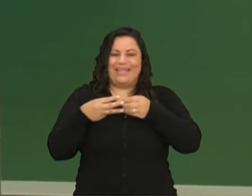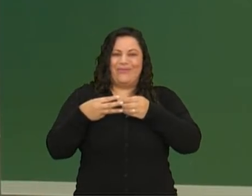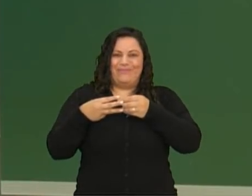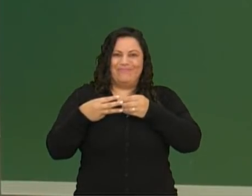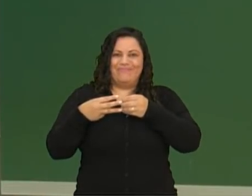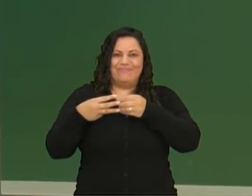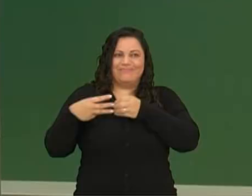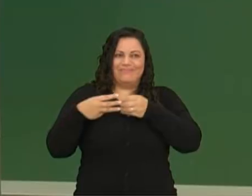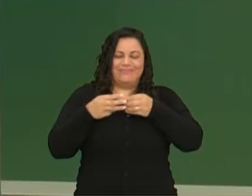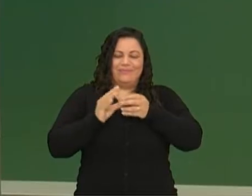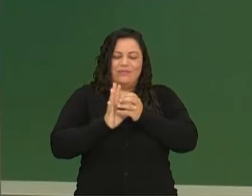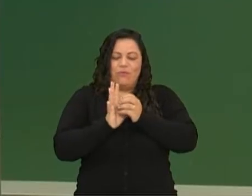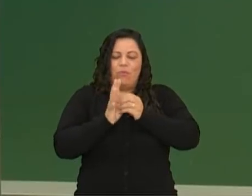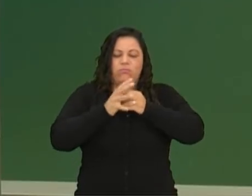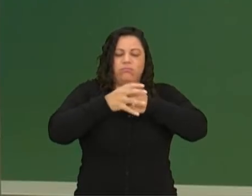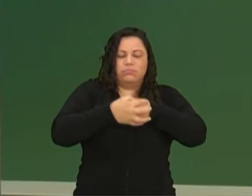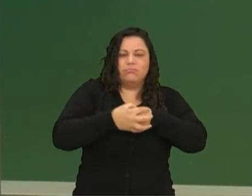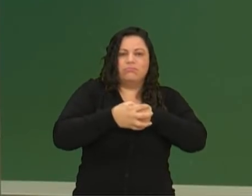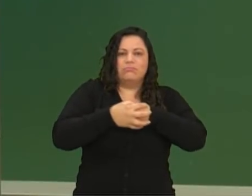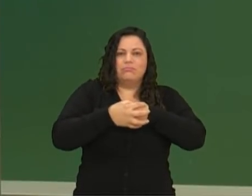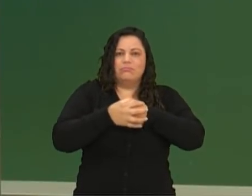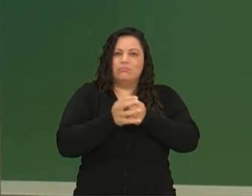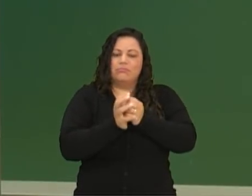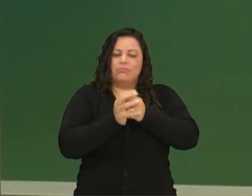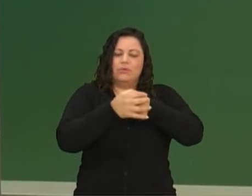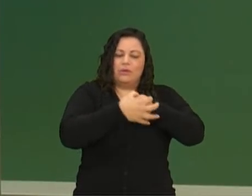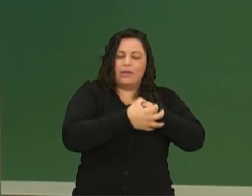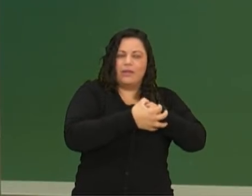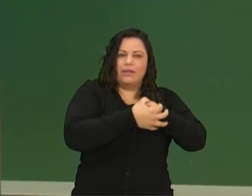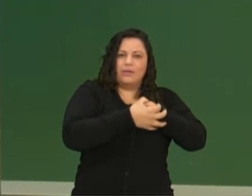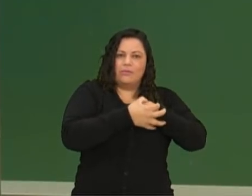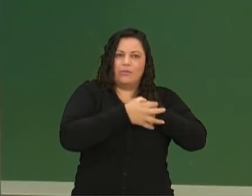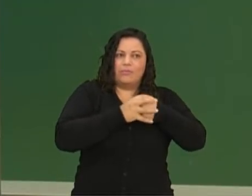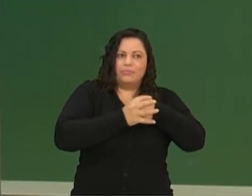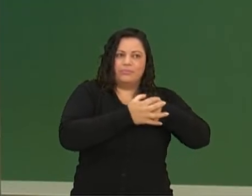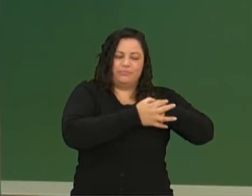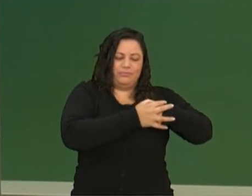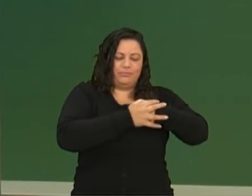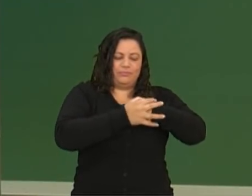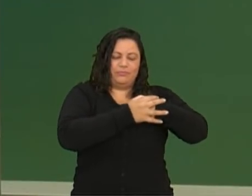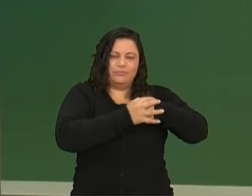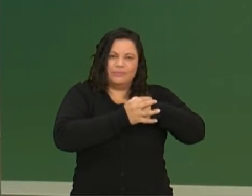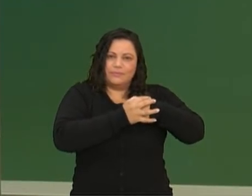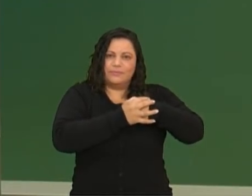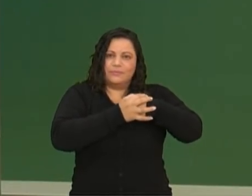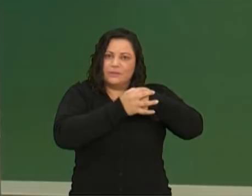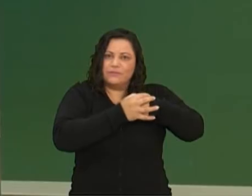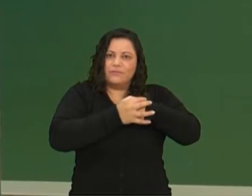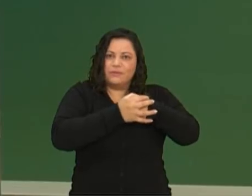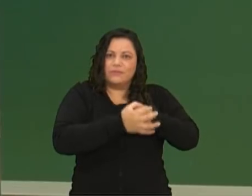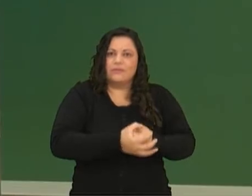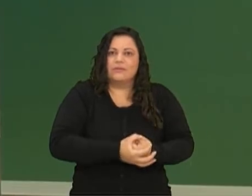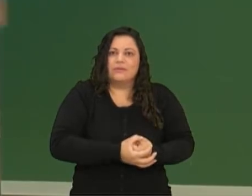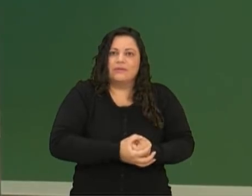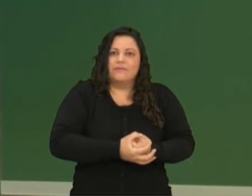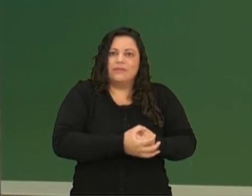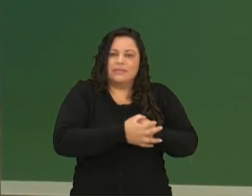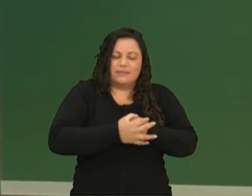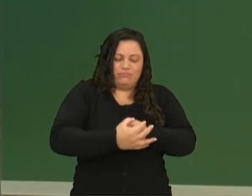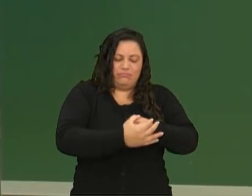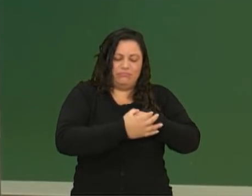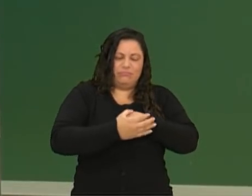vão engolir ela, vão englobar. Olha só que ela já está dentro do glóbulo branco. Isso é fagocitose.